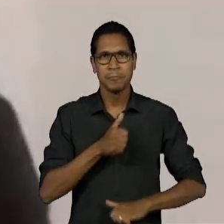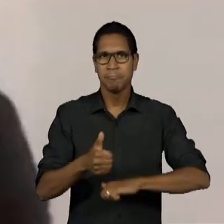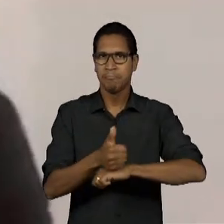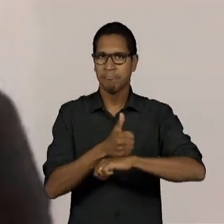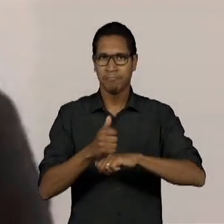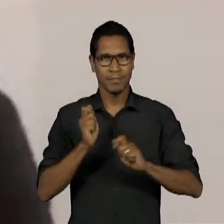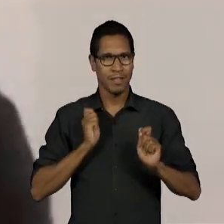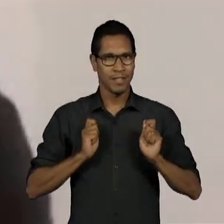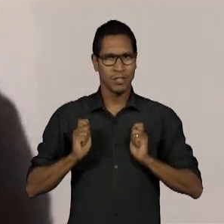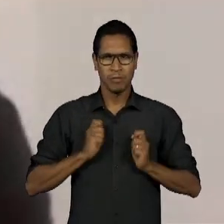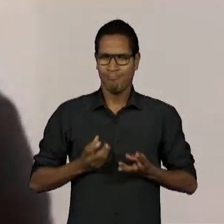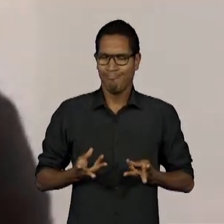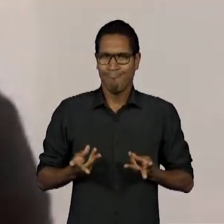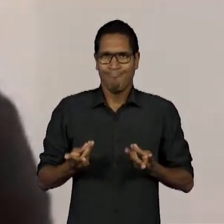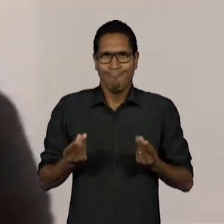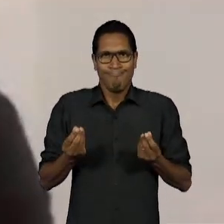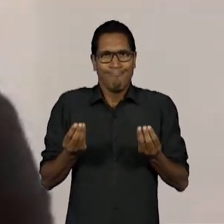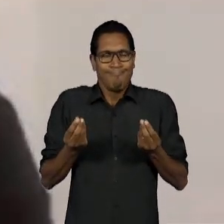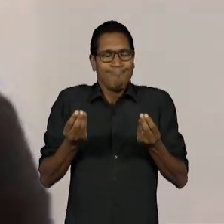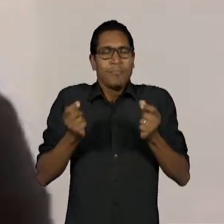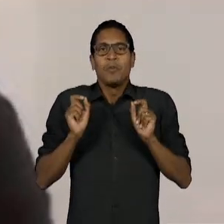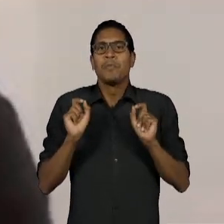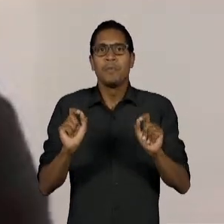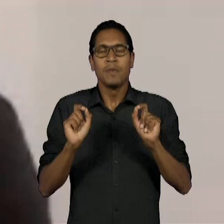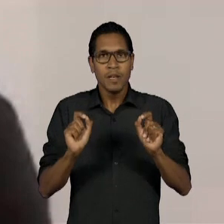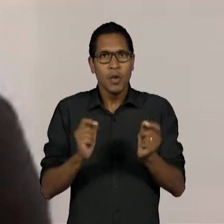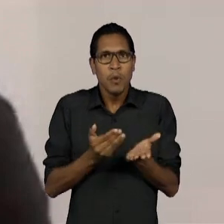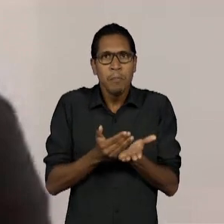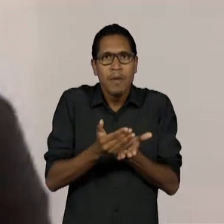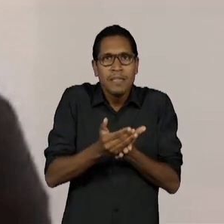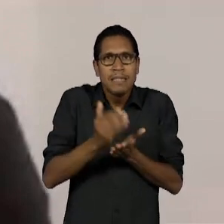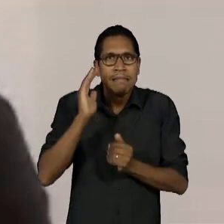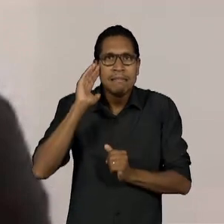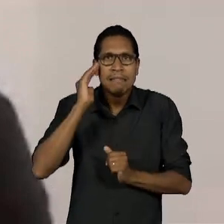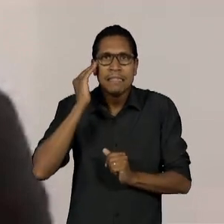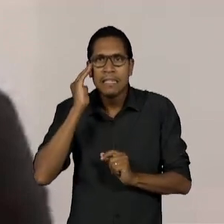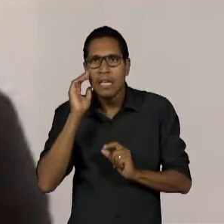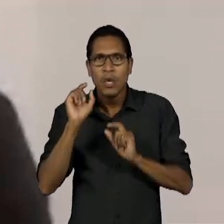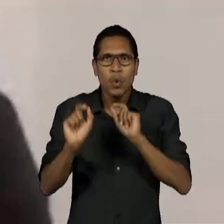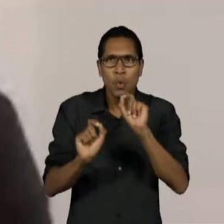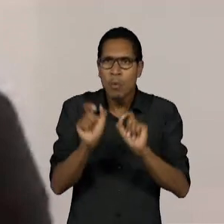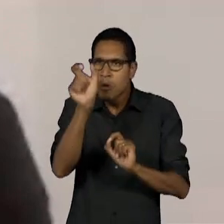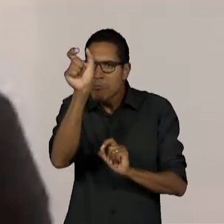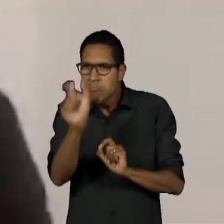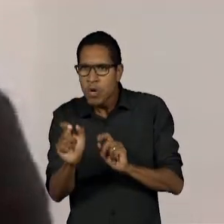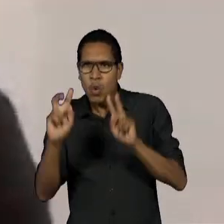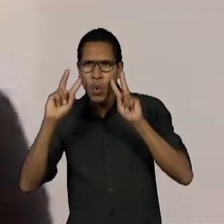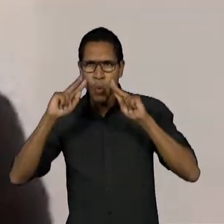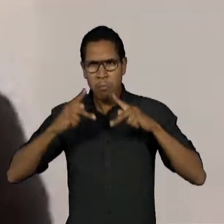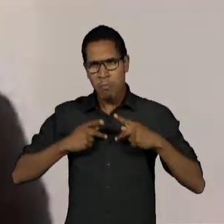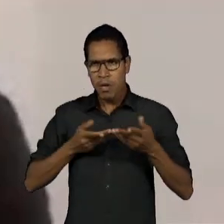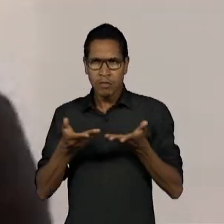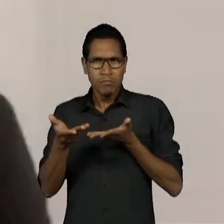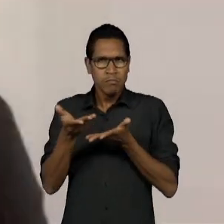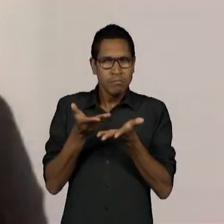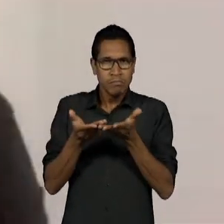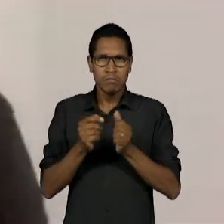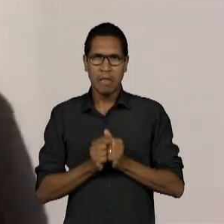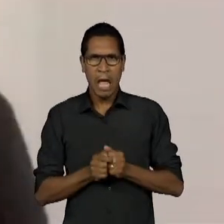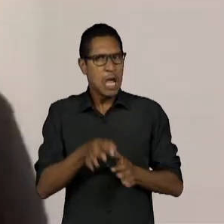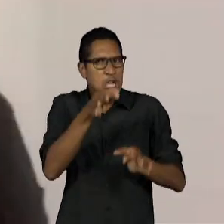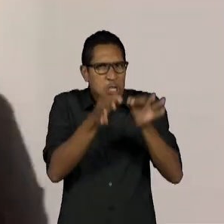você começa a entender um bocadinho do ser humano, você aprende a não